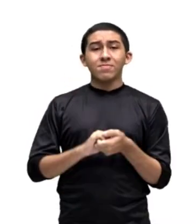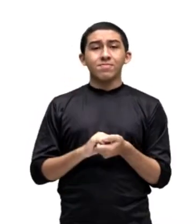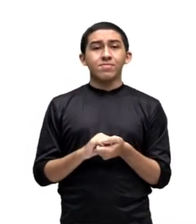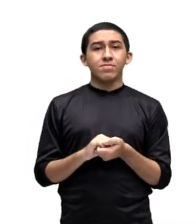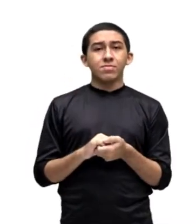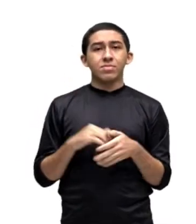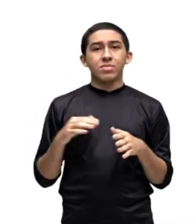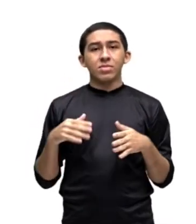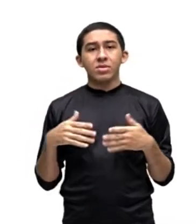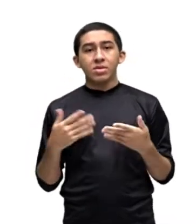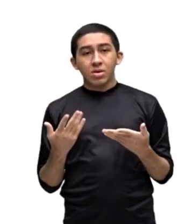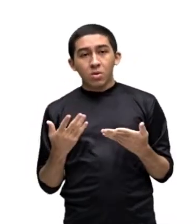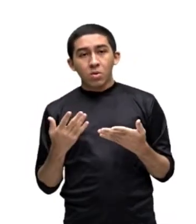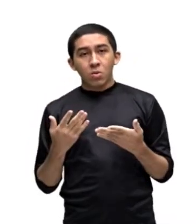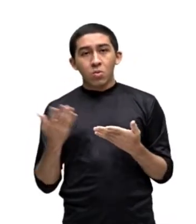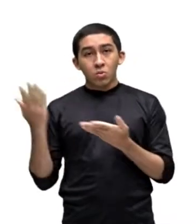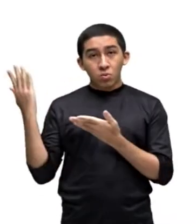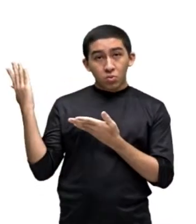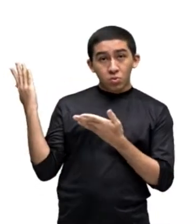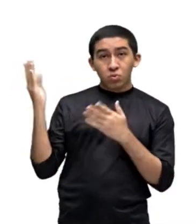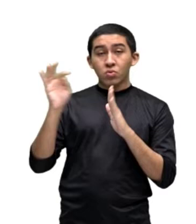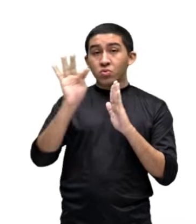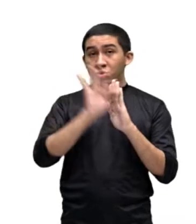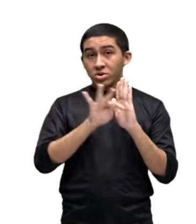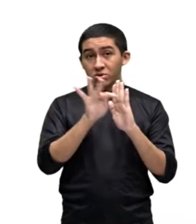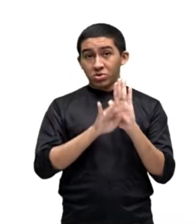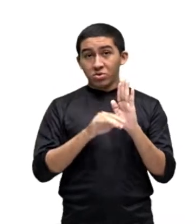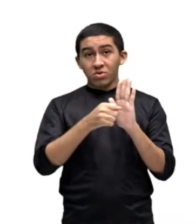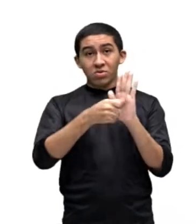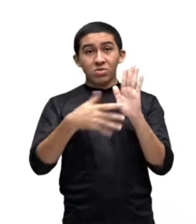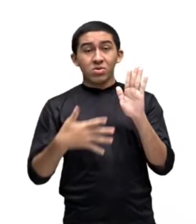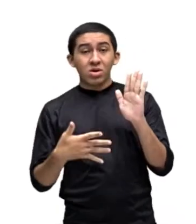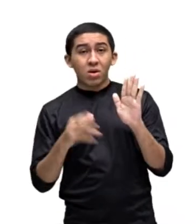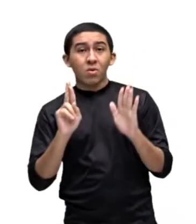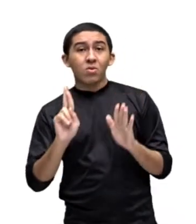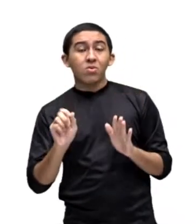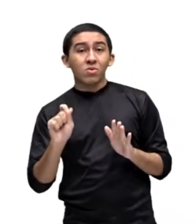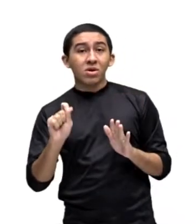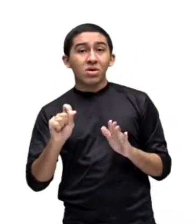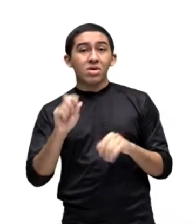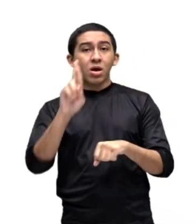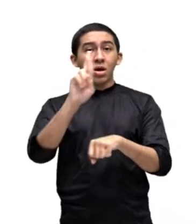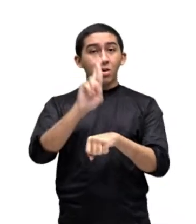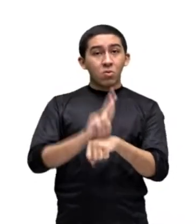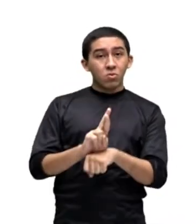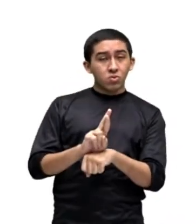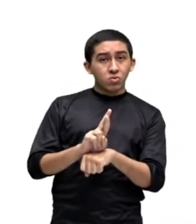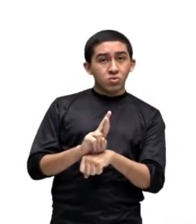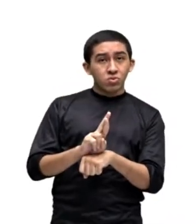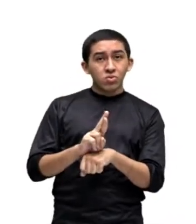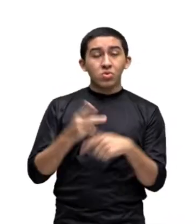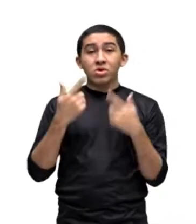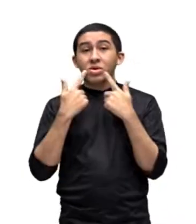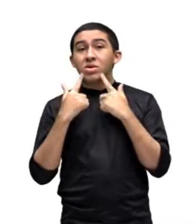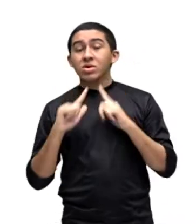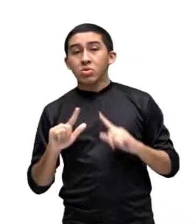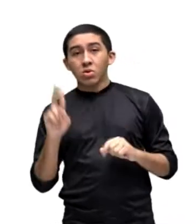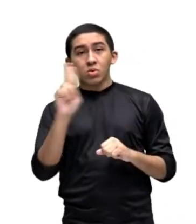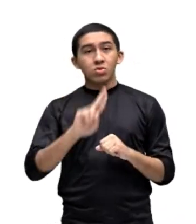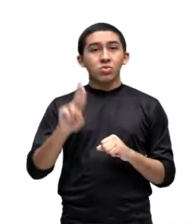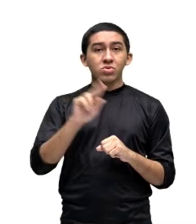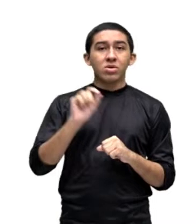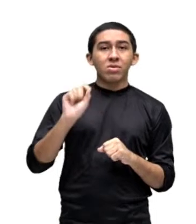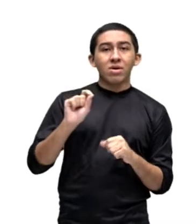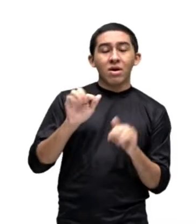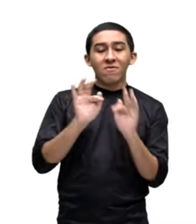olhem só o que diz o nosso texto. Figuras de linguagem são recursos não convencionais da língua que utilizamos para tornar a